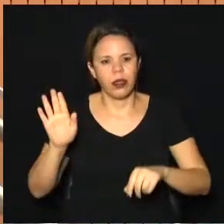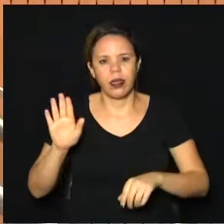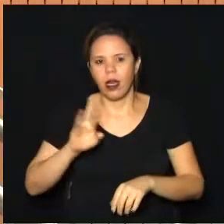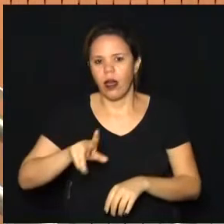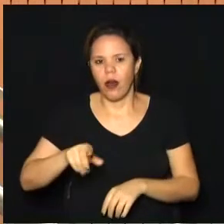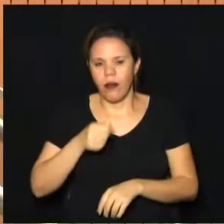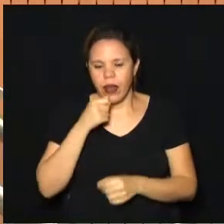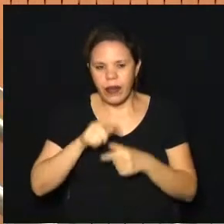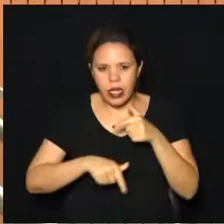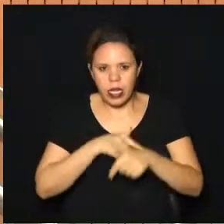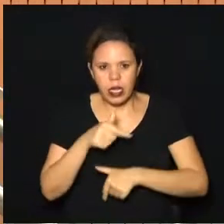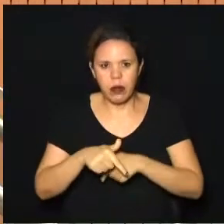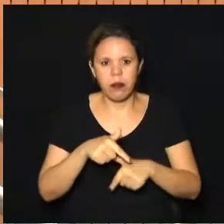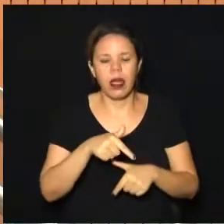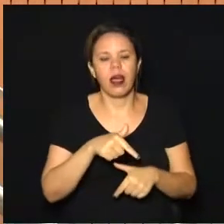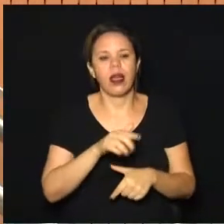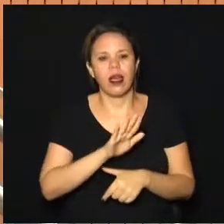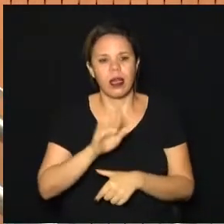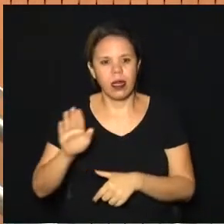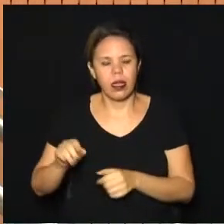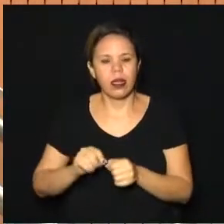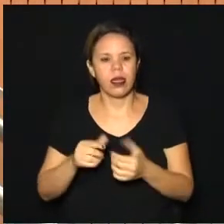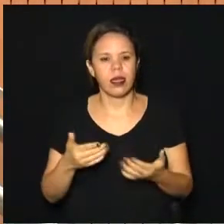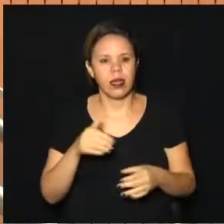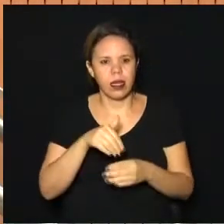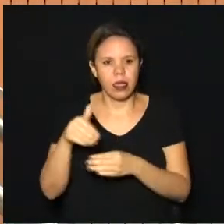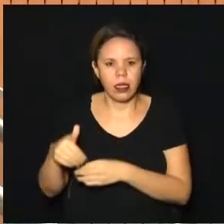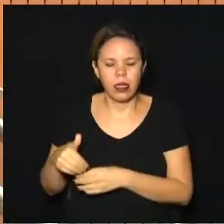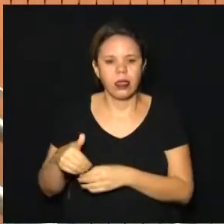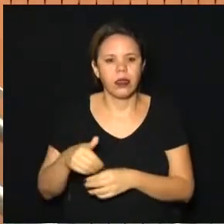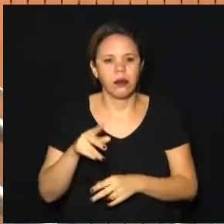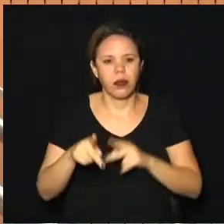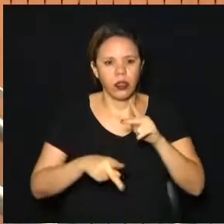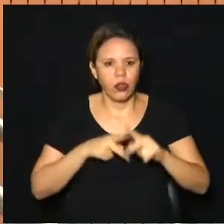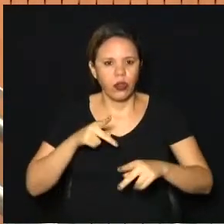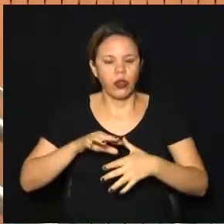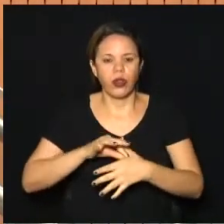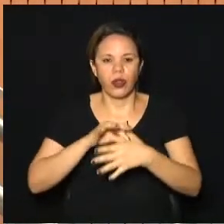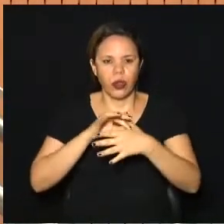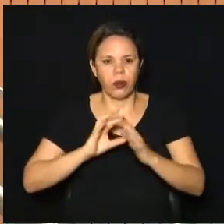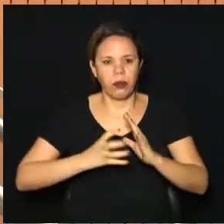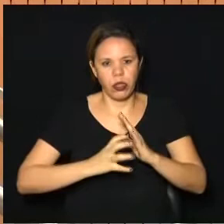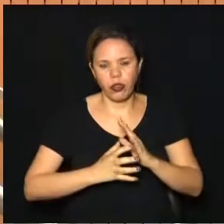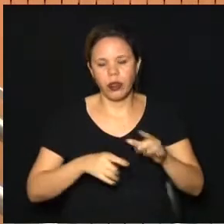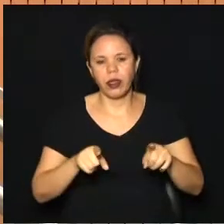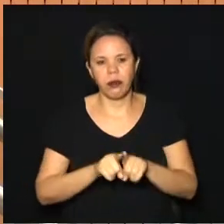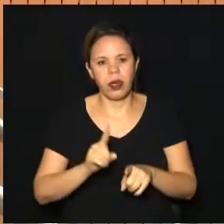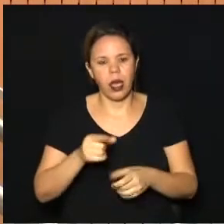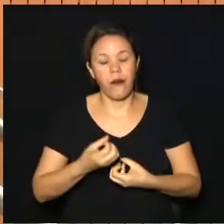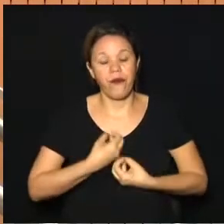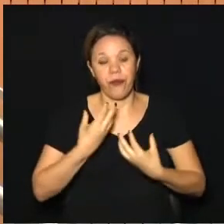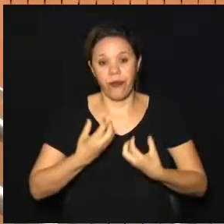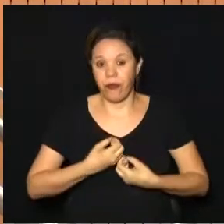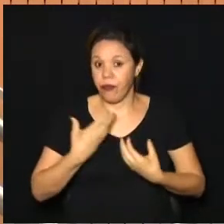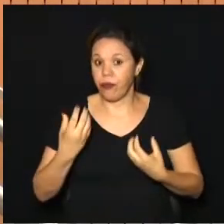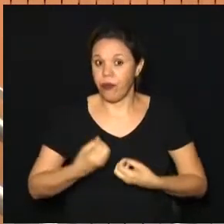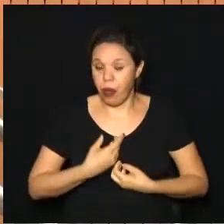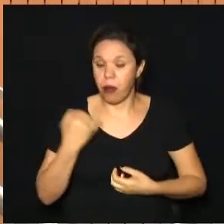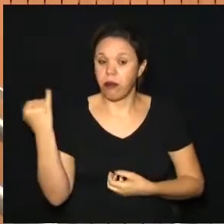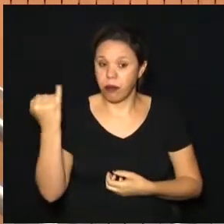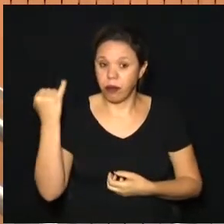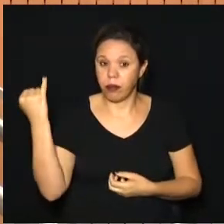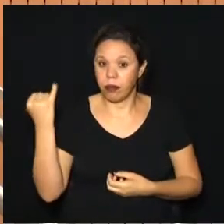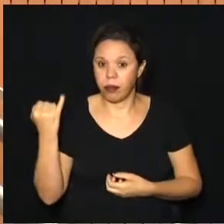candidato, mas vai trabalhar nas eleições, são dirigentes partidários, são informações que são realmente bastante